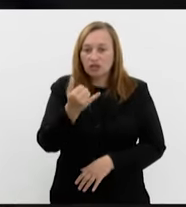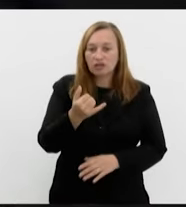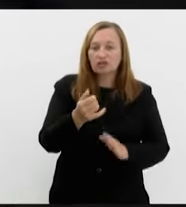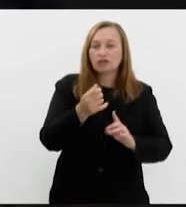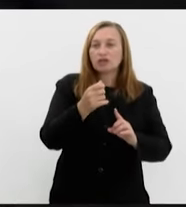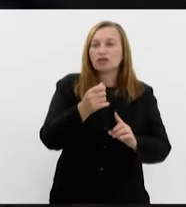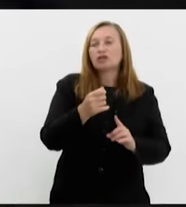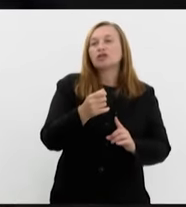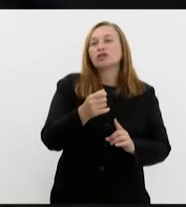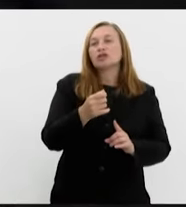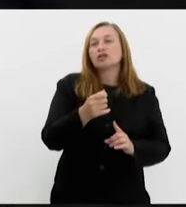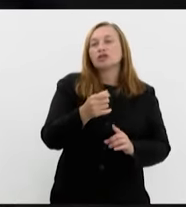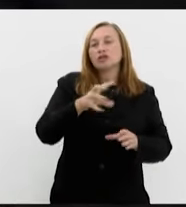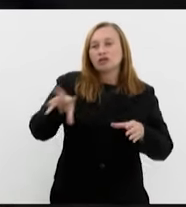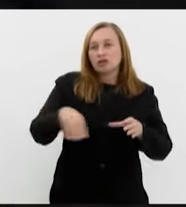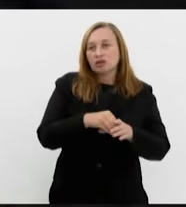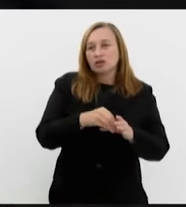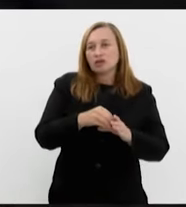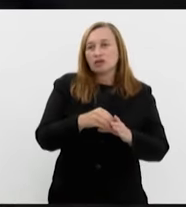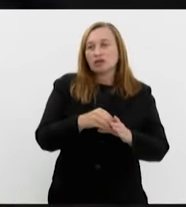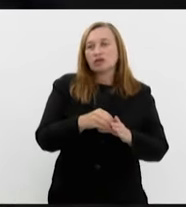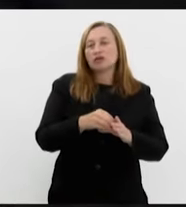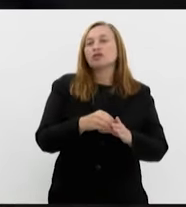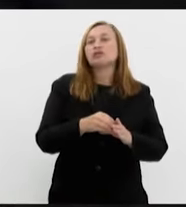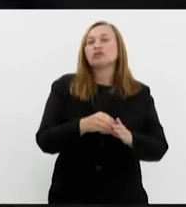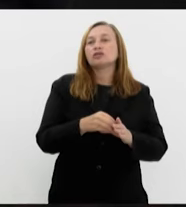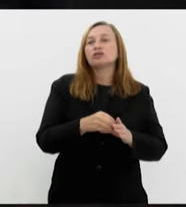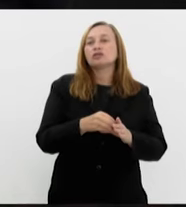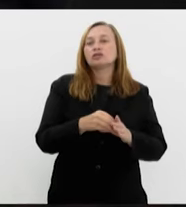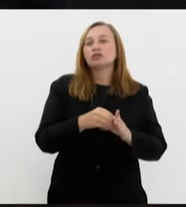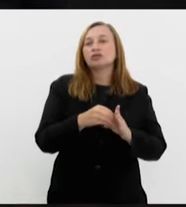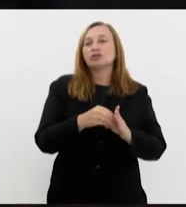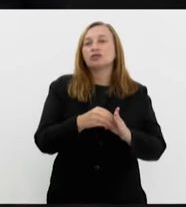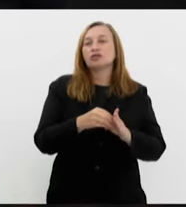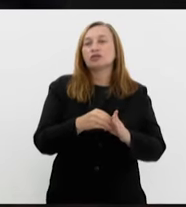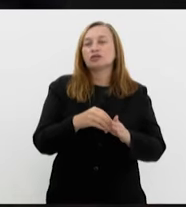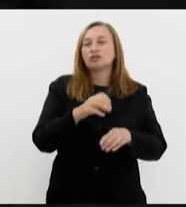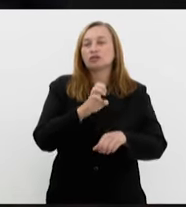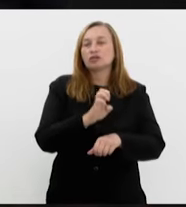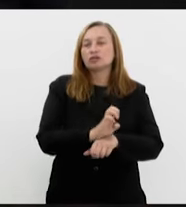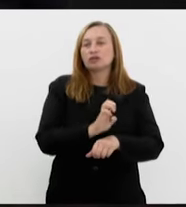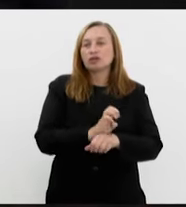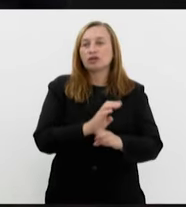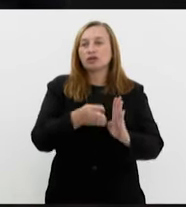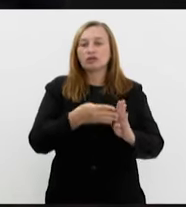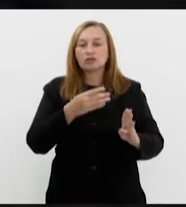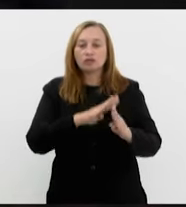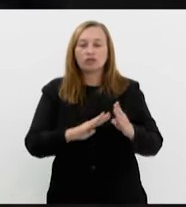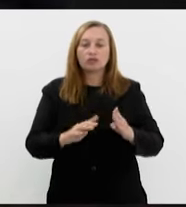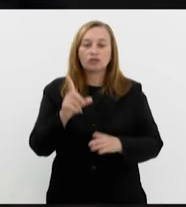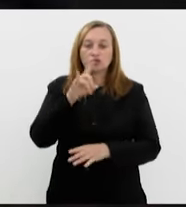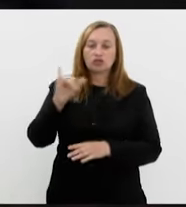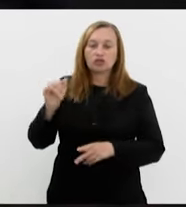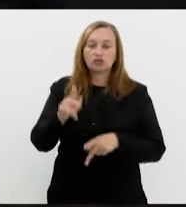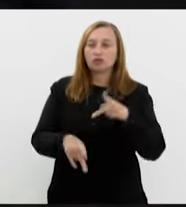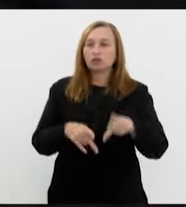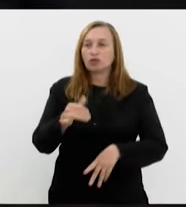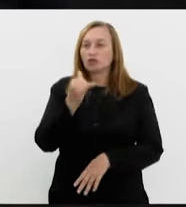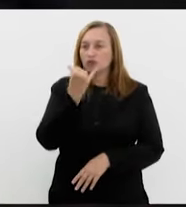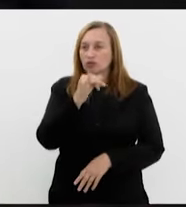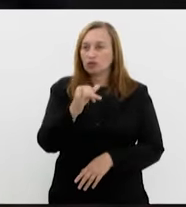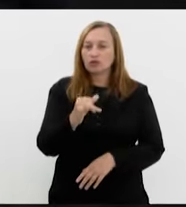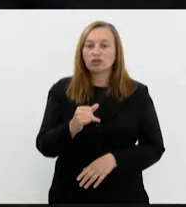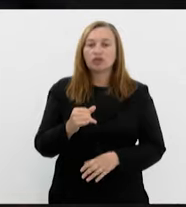2010, incluindo no calendário oficial do Estado do Rio de Janeiro o Dia do Povo Fluminense. Parecer da Comissão de